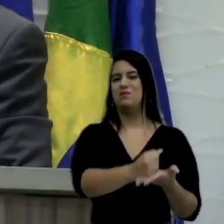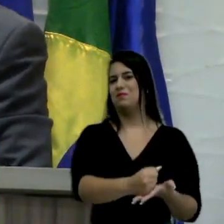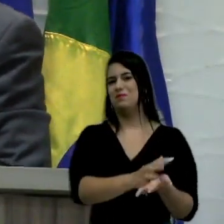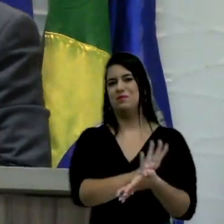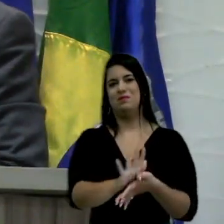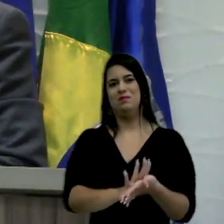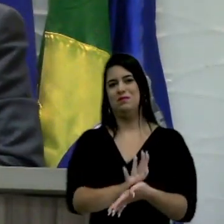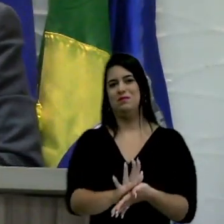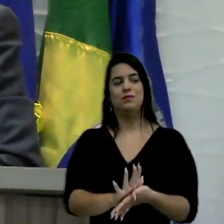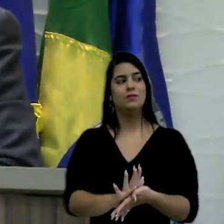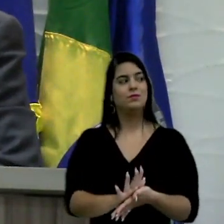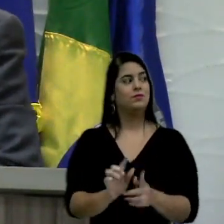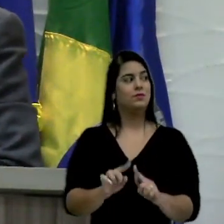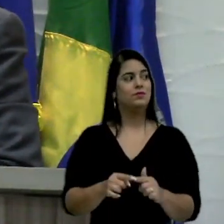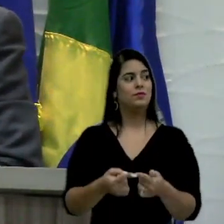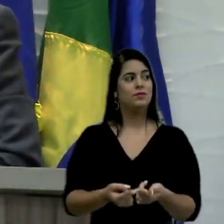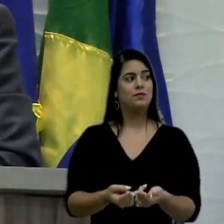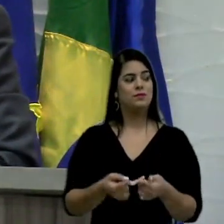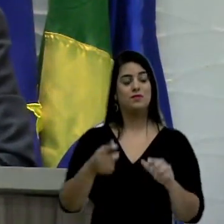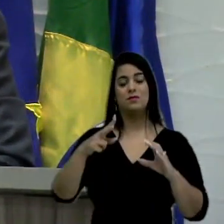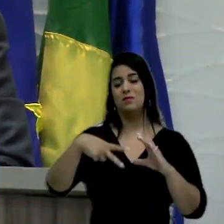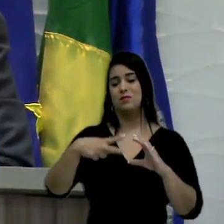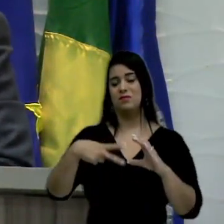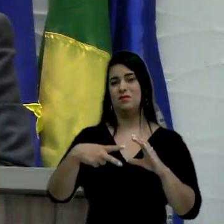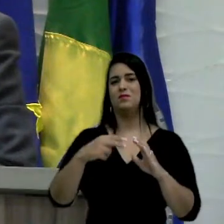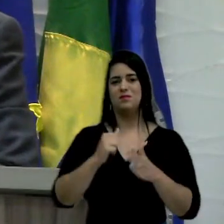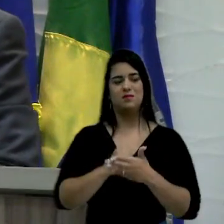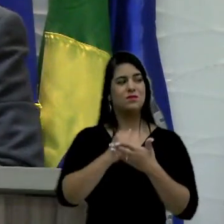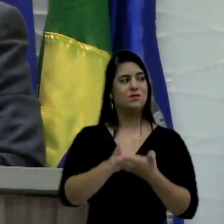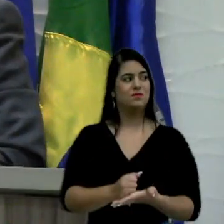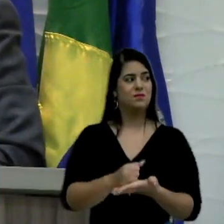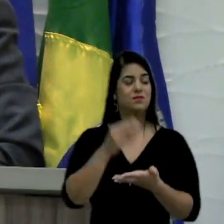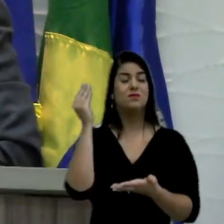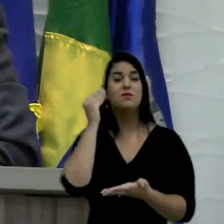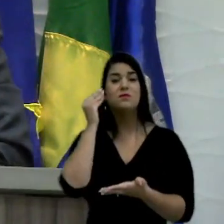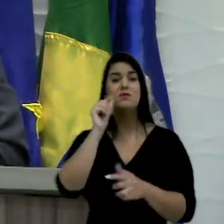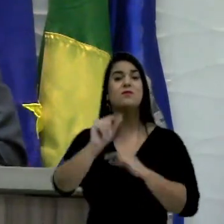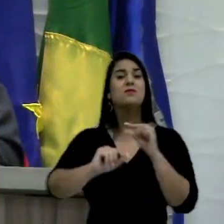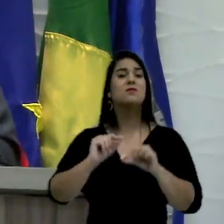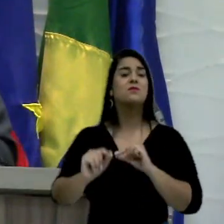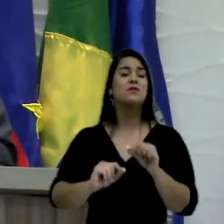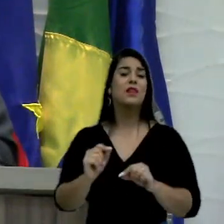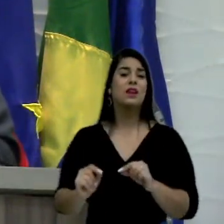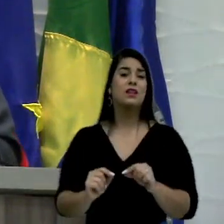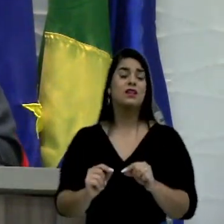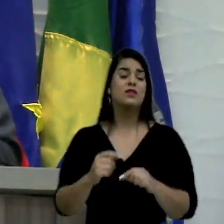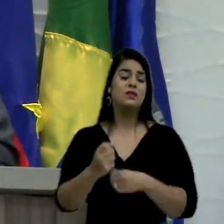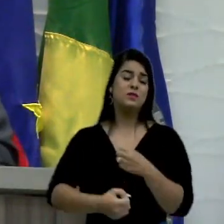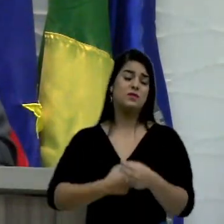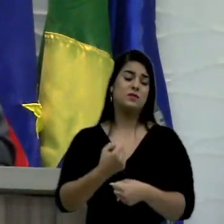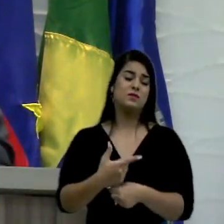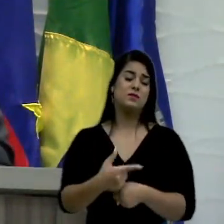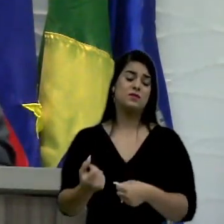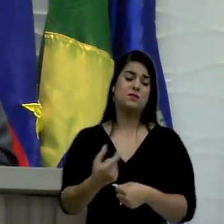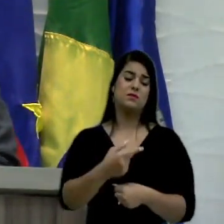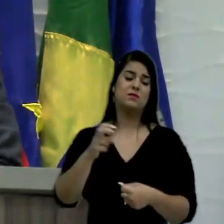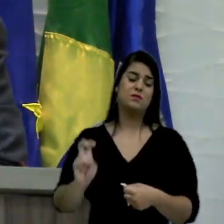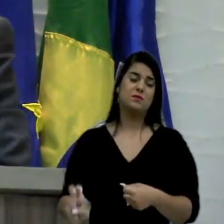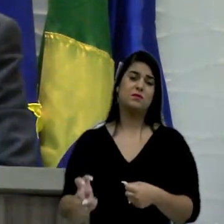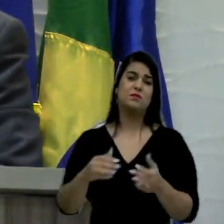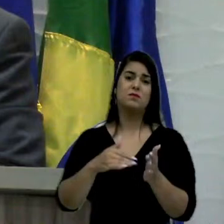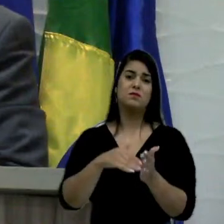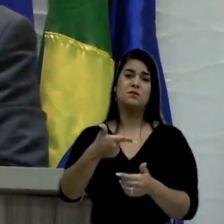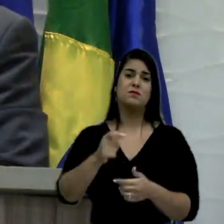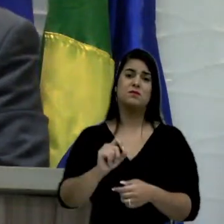Câmara de Vereadores fez a parte dele e está fazendo, tentando que em 2025, 26, 27 e